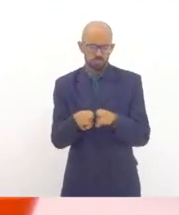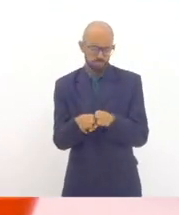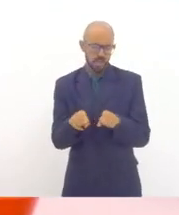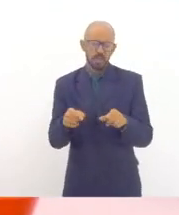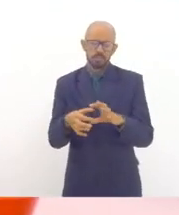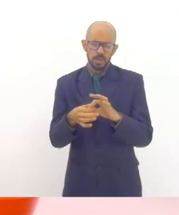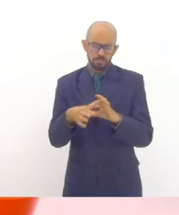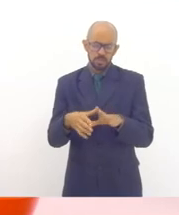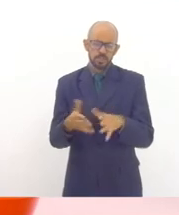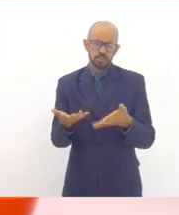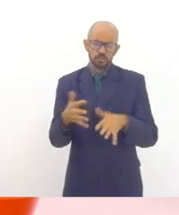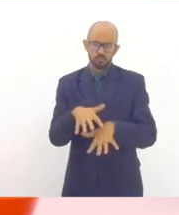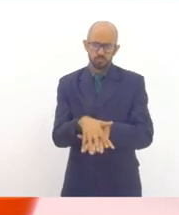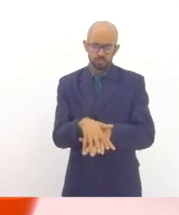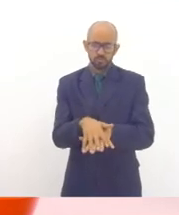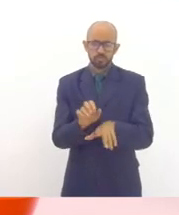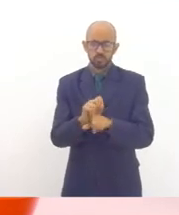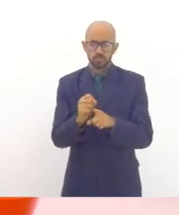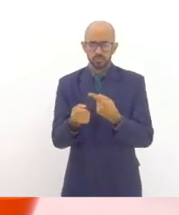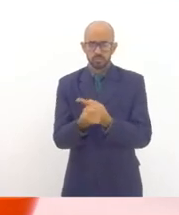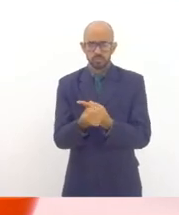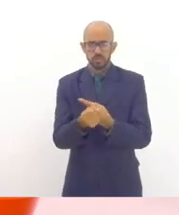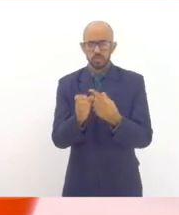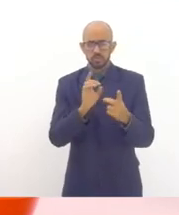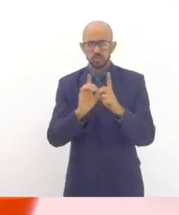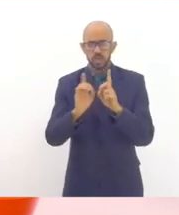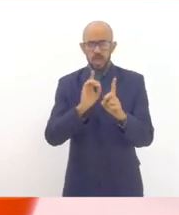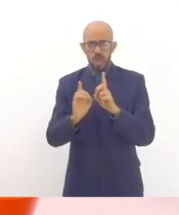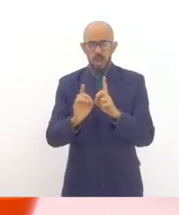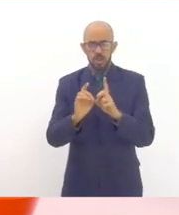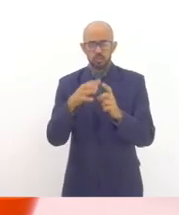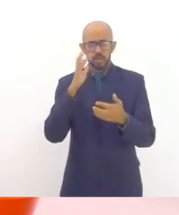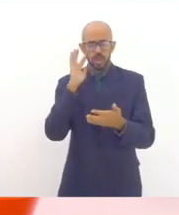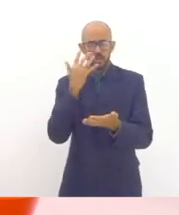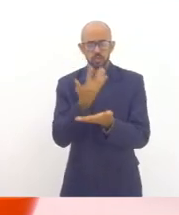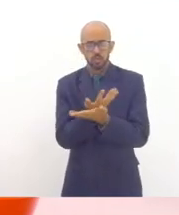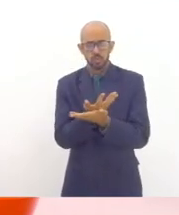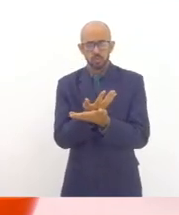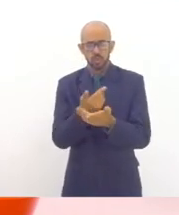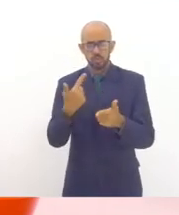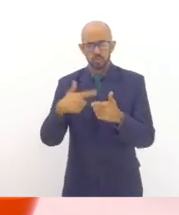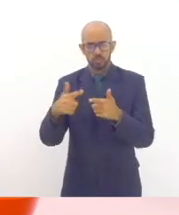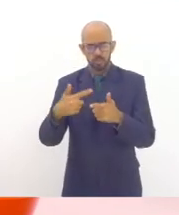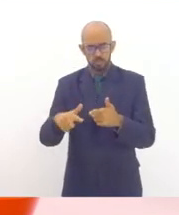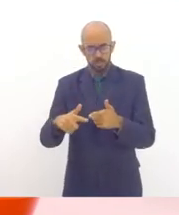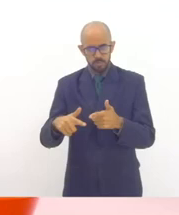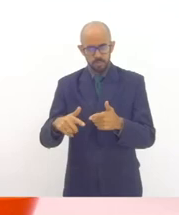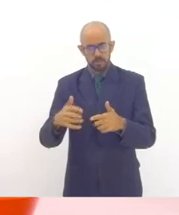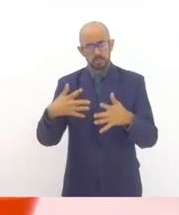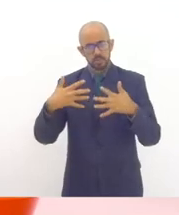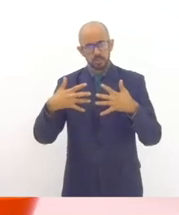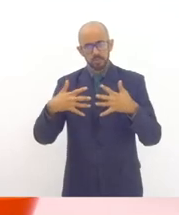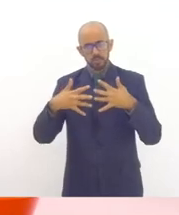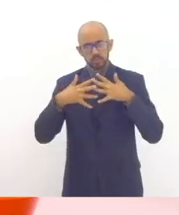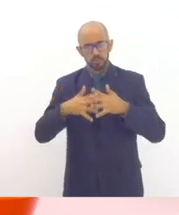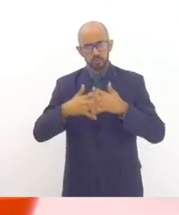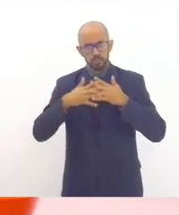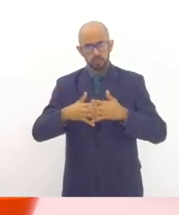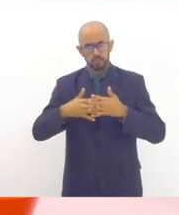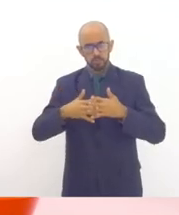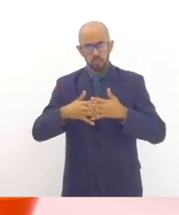social, a mediação intercultural, o diálogo e a resolução de conflitos. O novo, o diferente